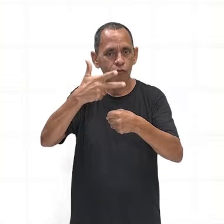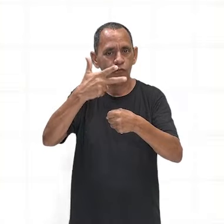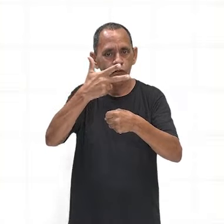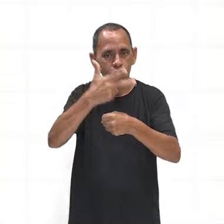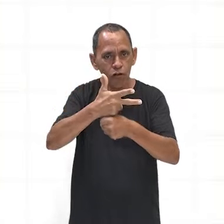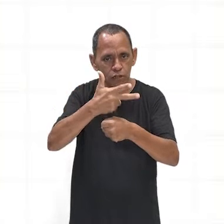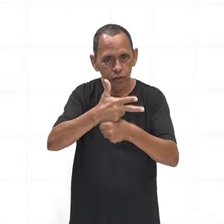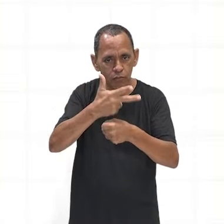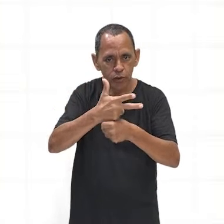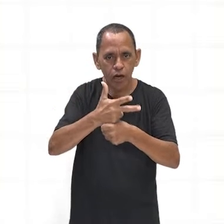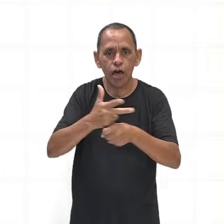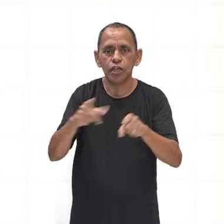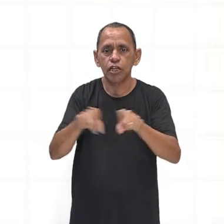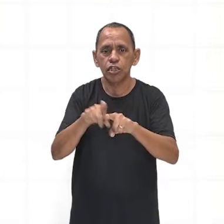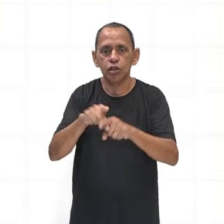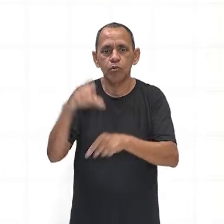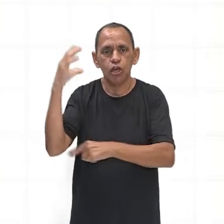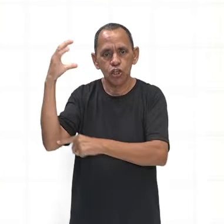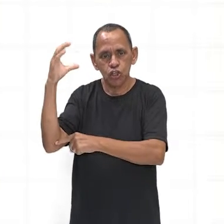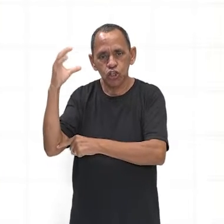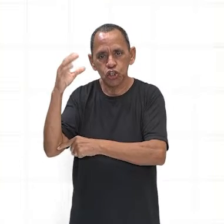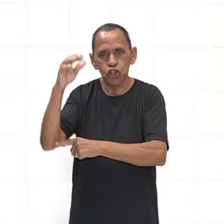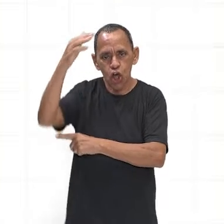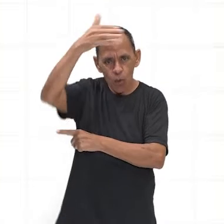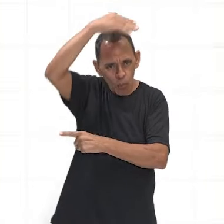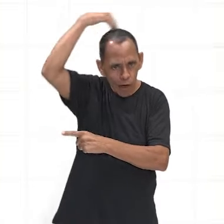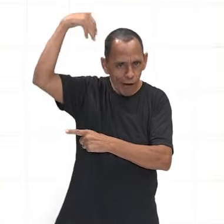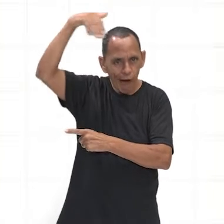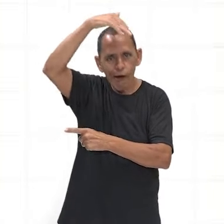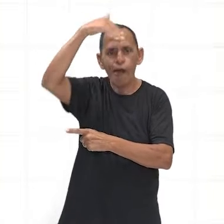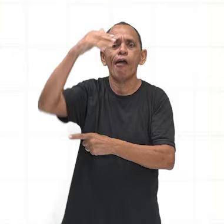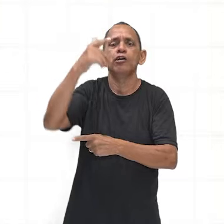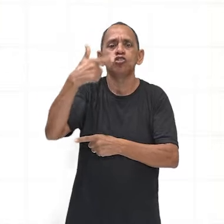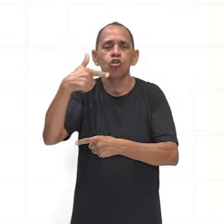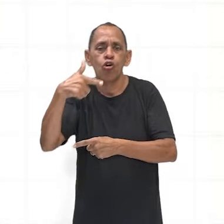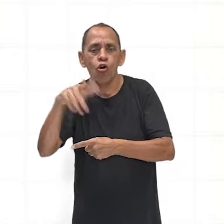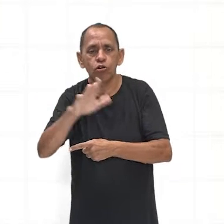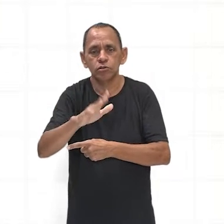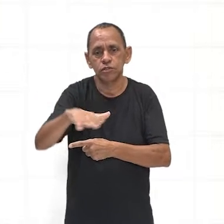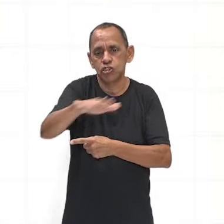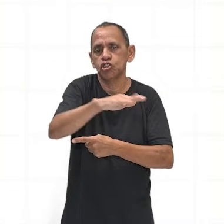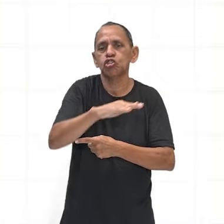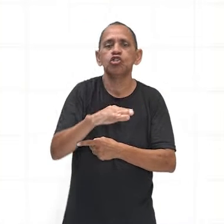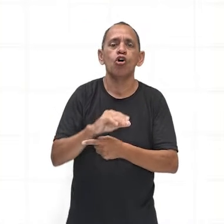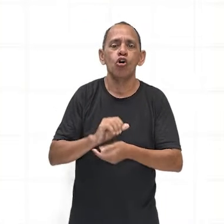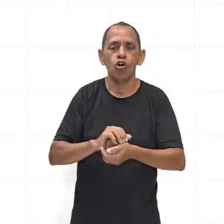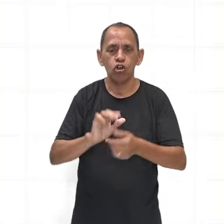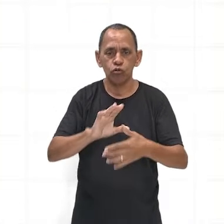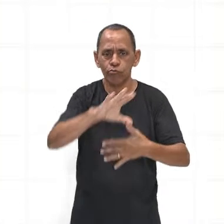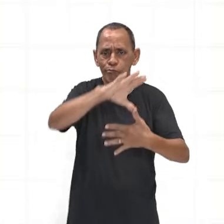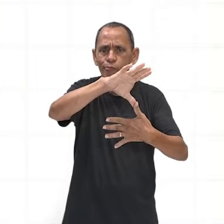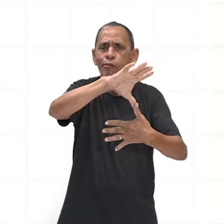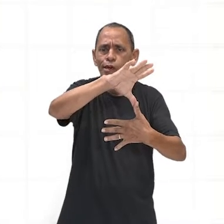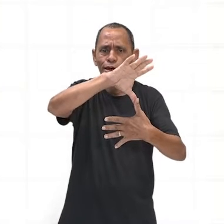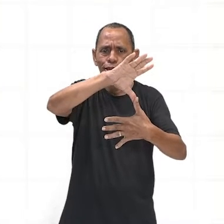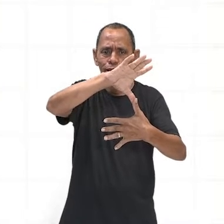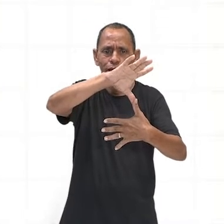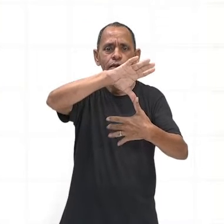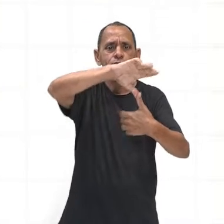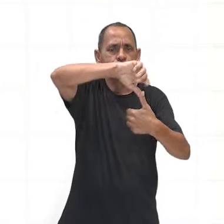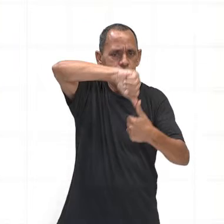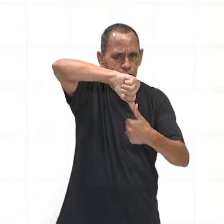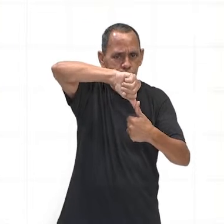que ocupam ali a região da América Central, um pedacinho ali da América do Norte, porque pega